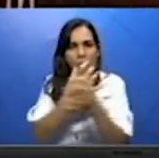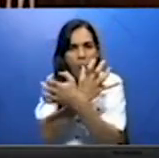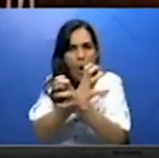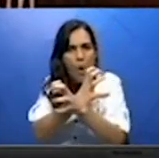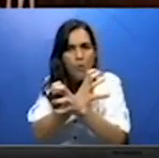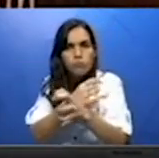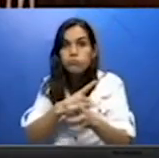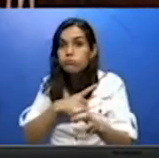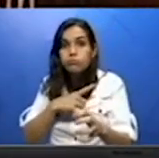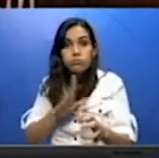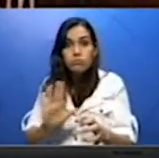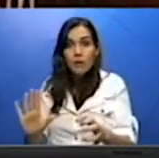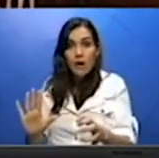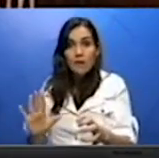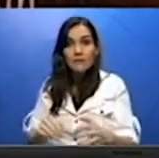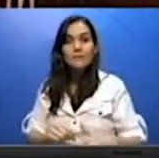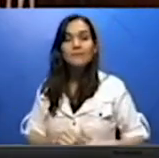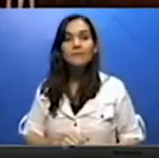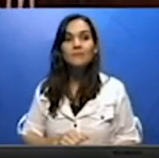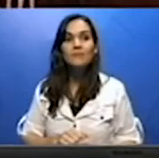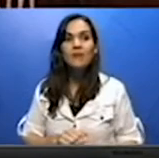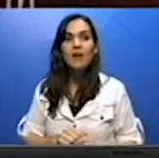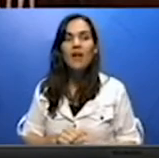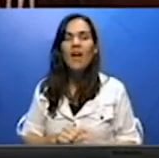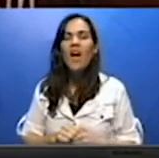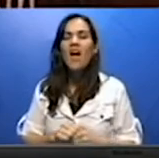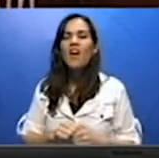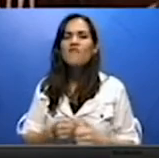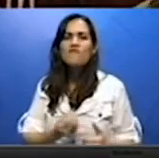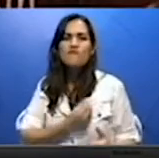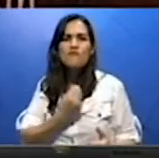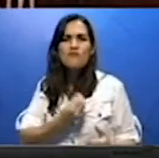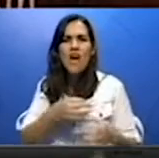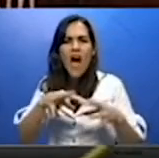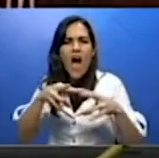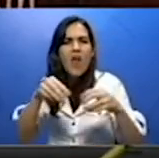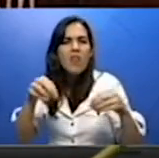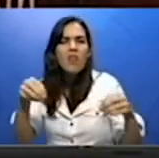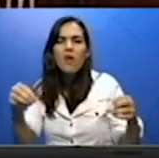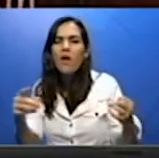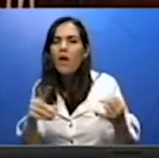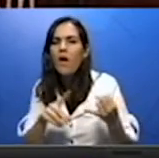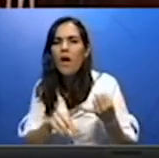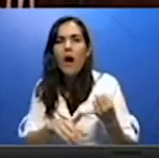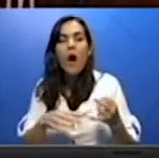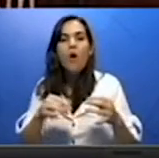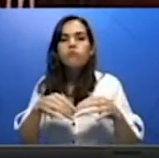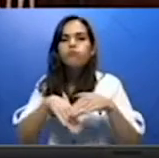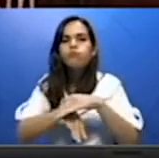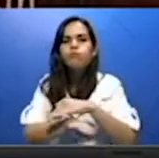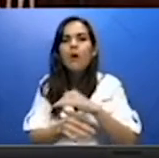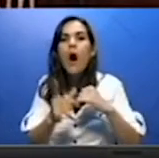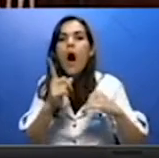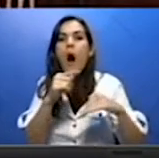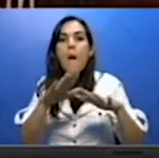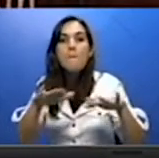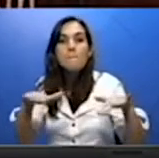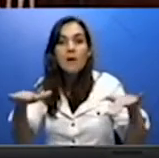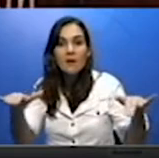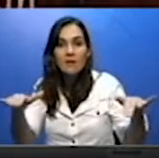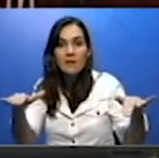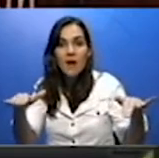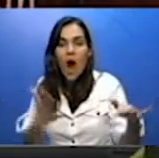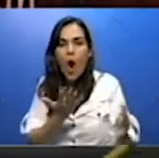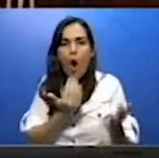peixes eles vivem nos na areia no fundo do de mares principalmente e ali se alimentam da matéria orgânica